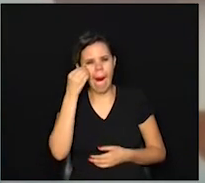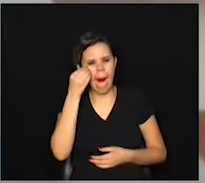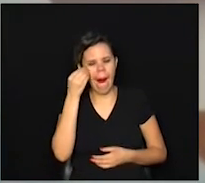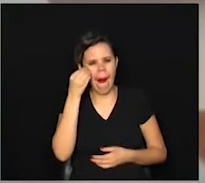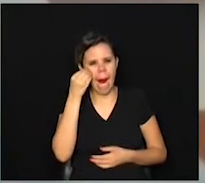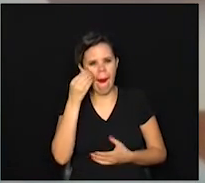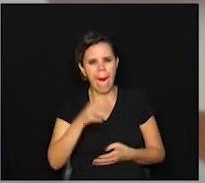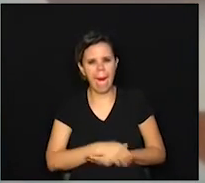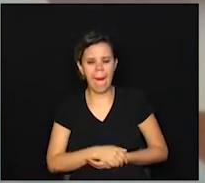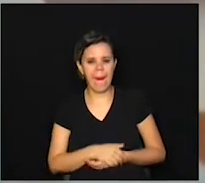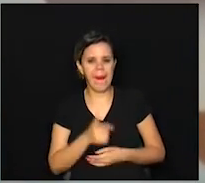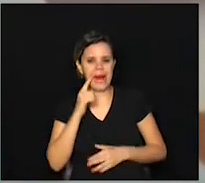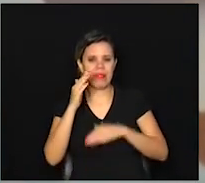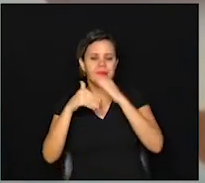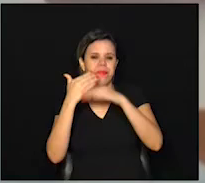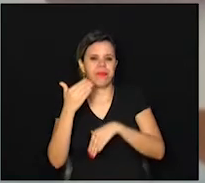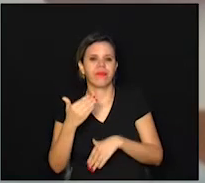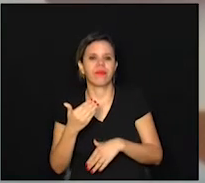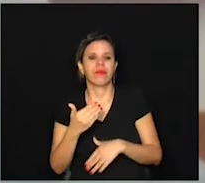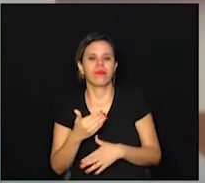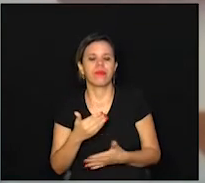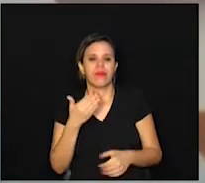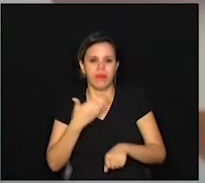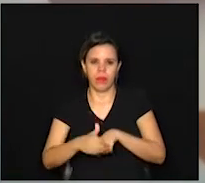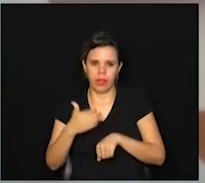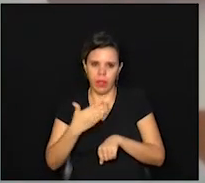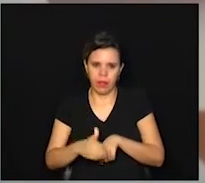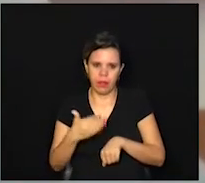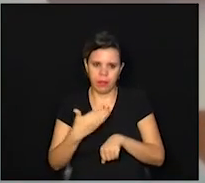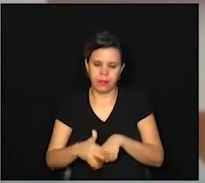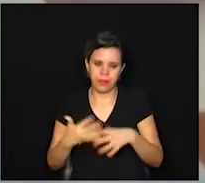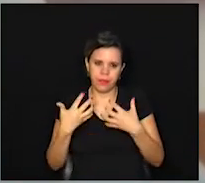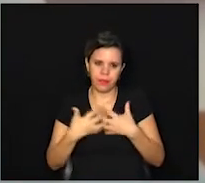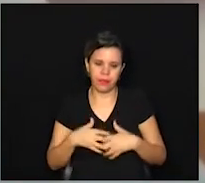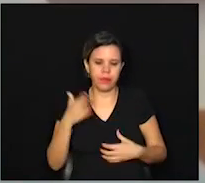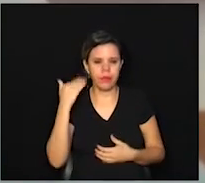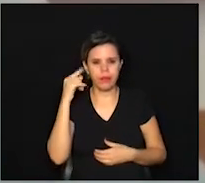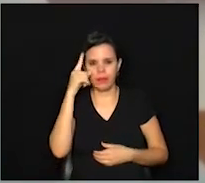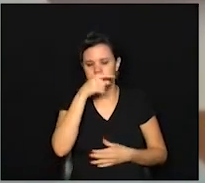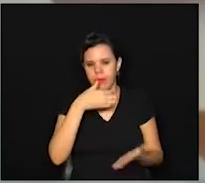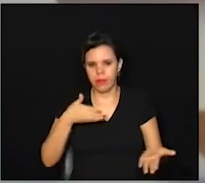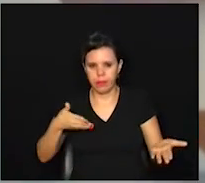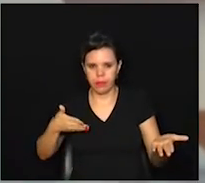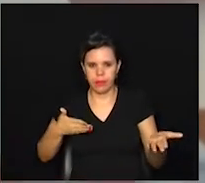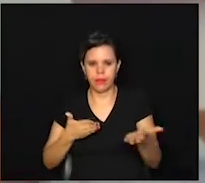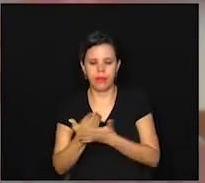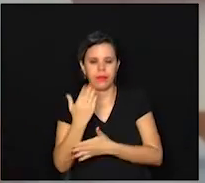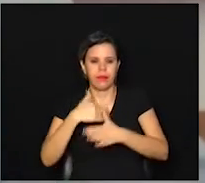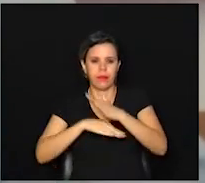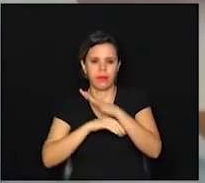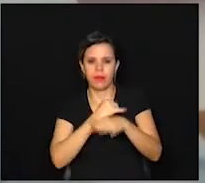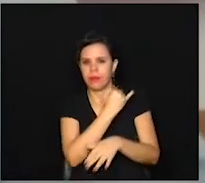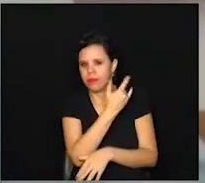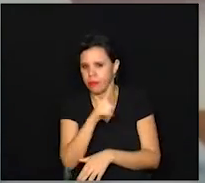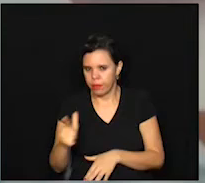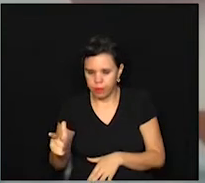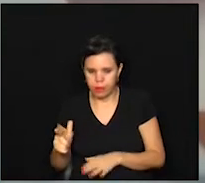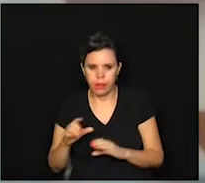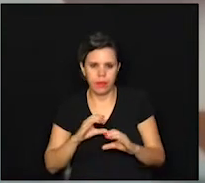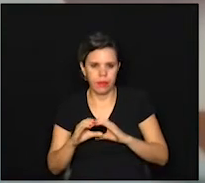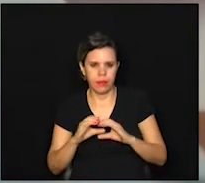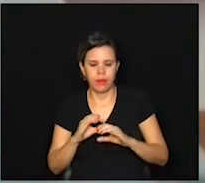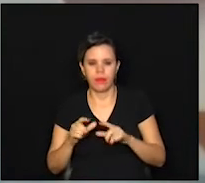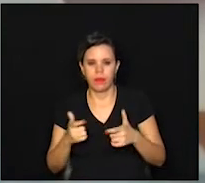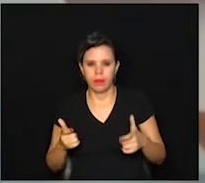gente constrói e sai do papel, né? A gente sabe o quanto é difícil aprovar na Câmara se a gente não tivesse essa articulação um pouco